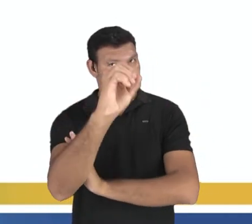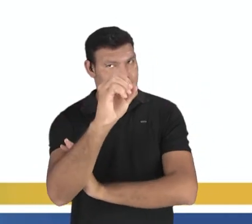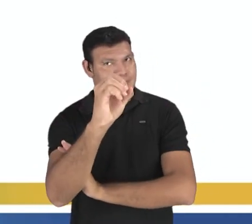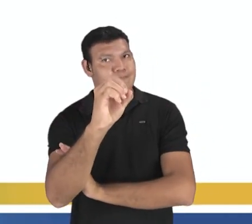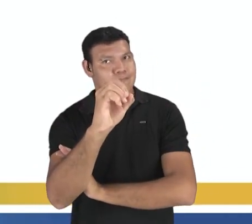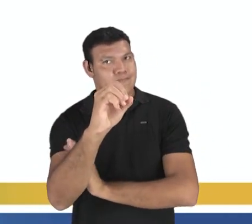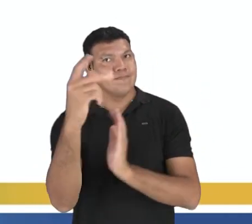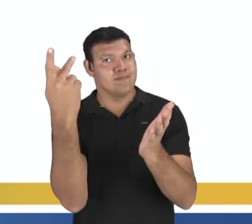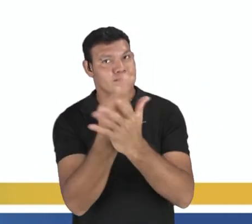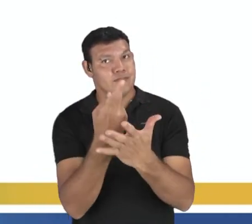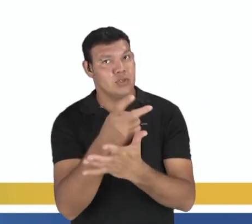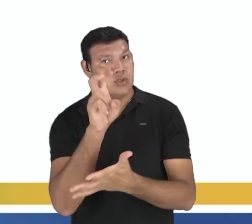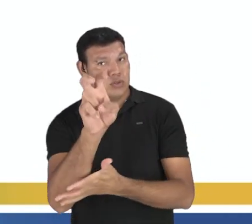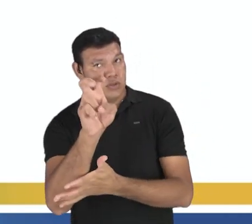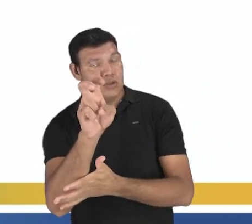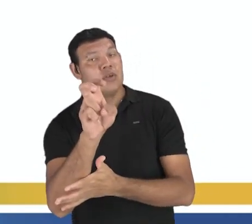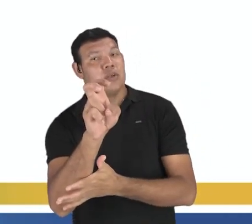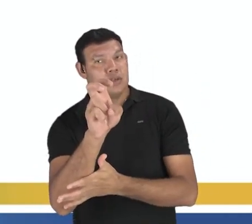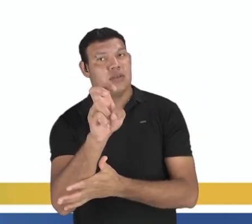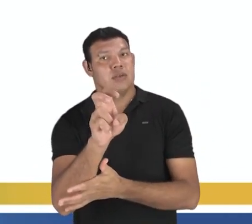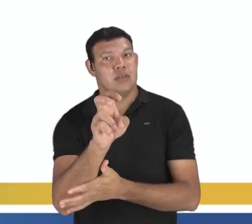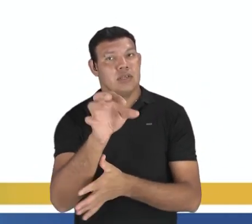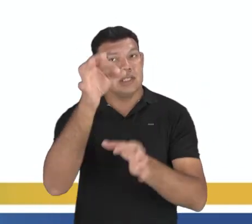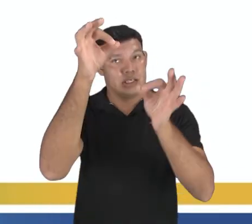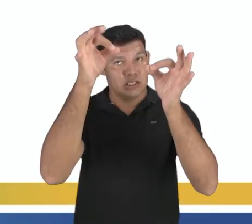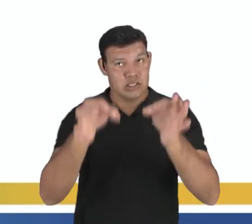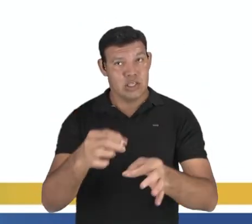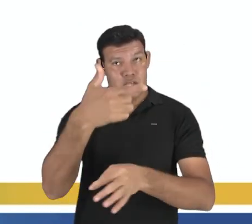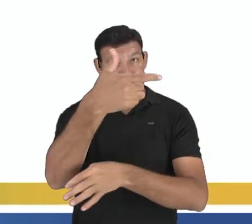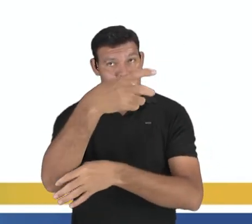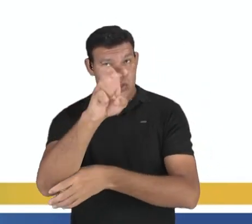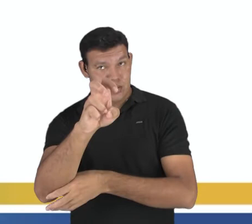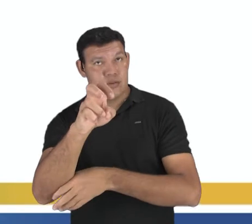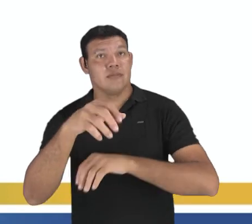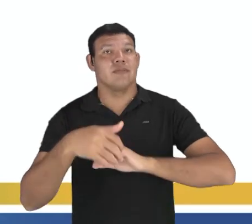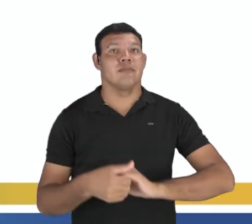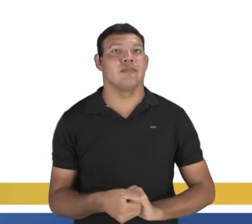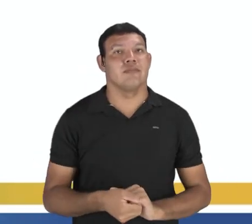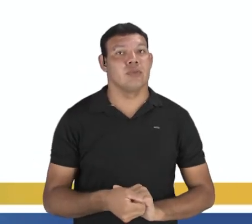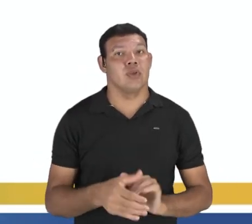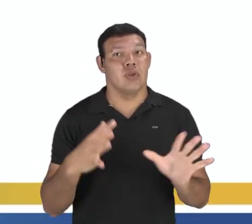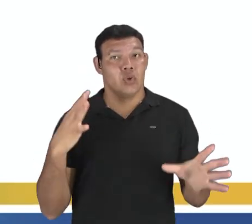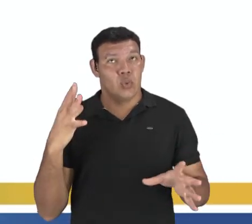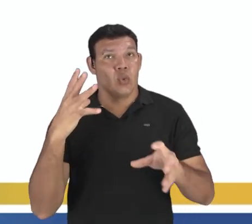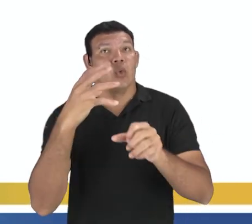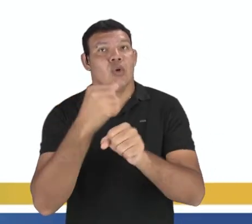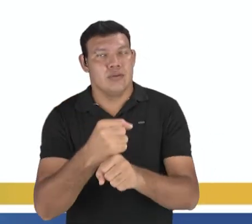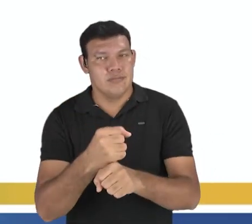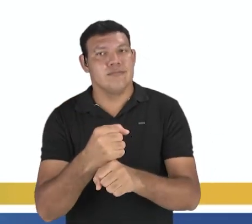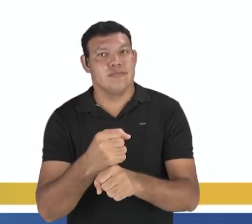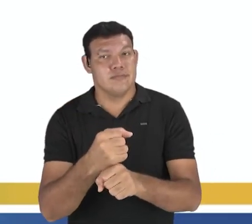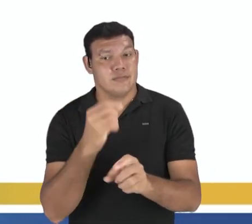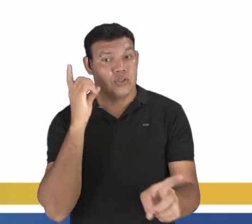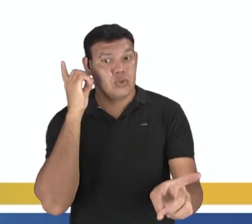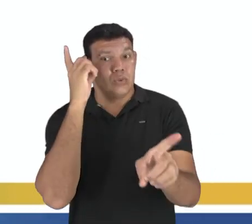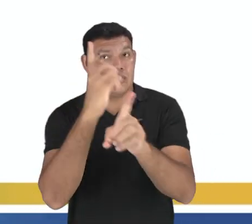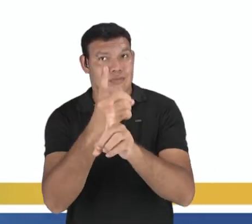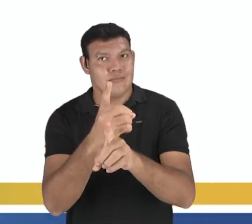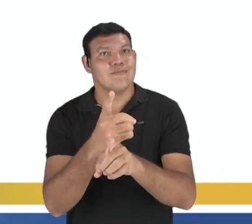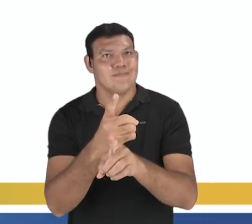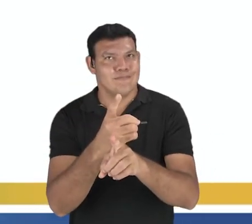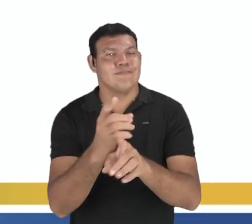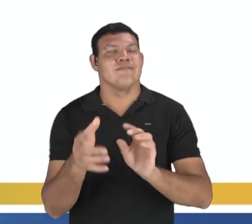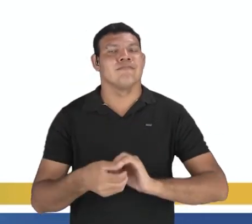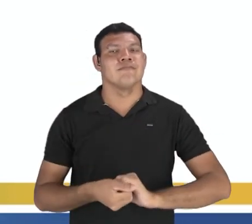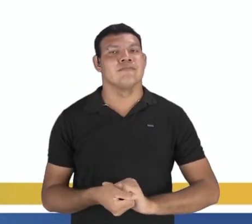5 e acertou 25, então o total de ponto que ela fez pode ser obtido pela seguinte